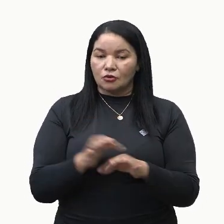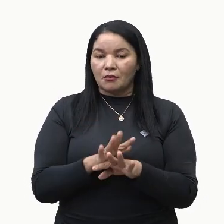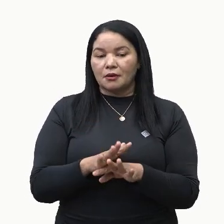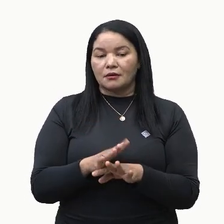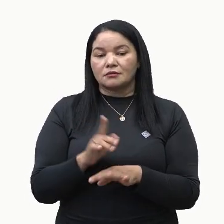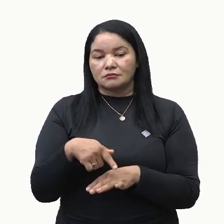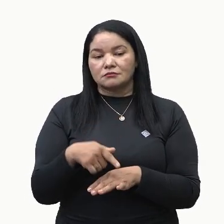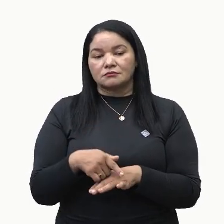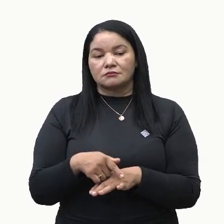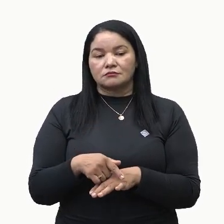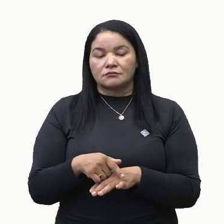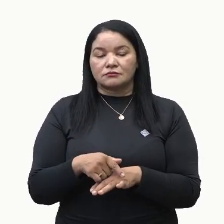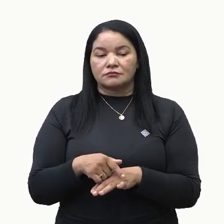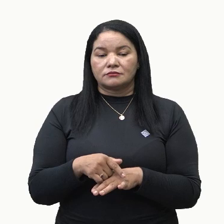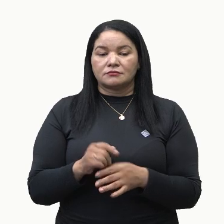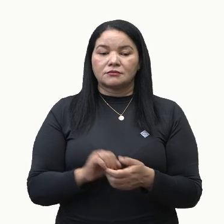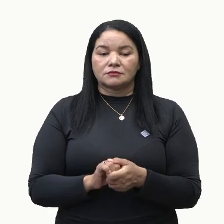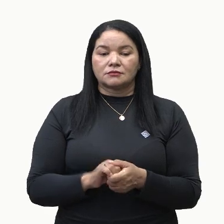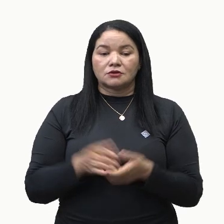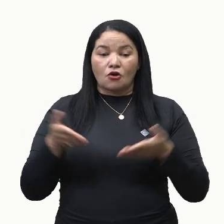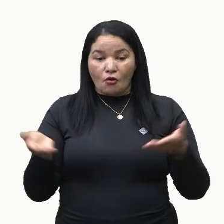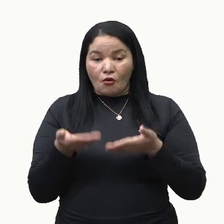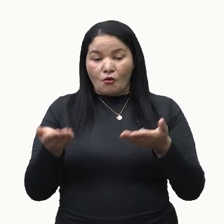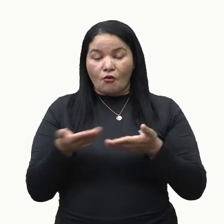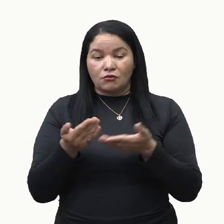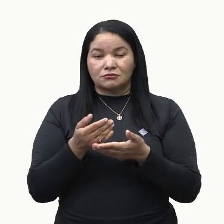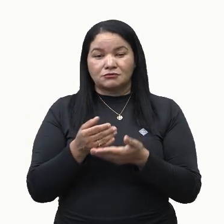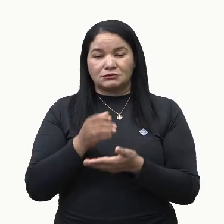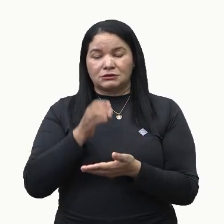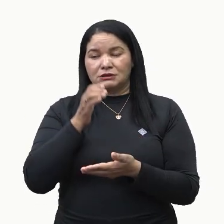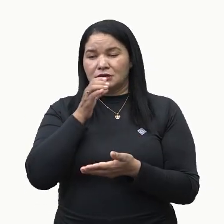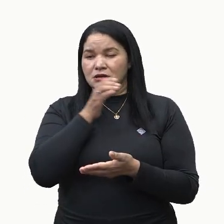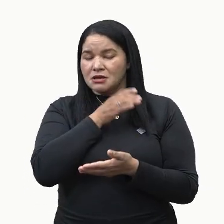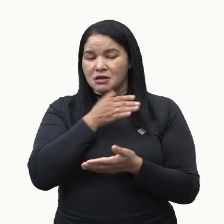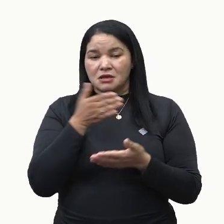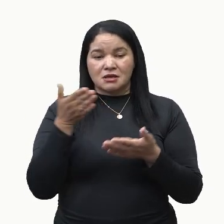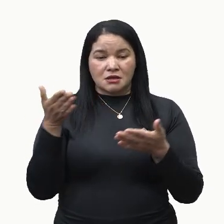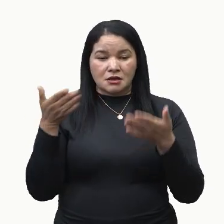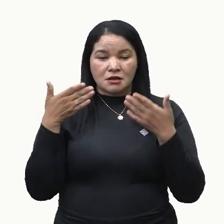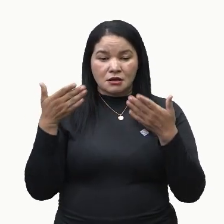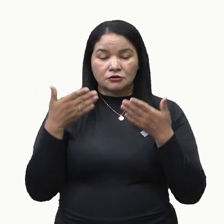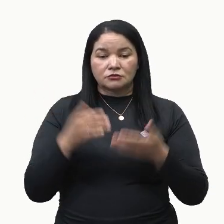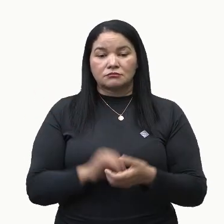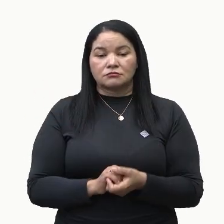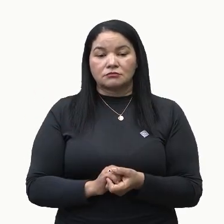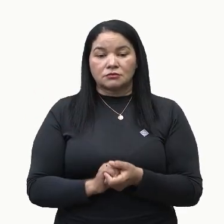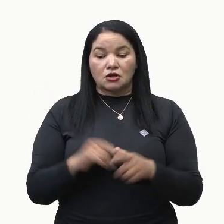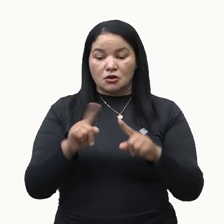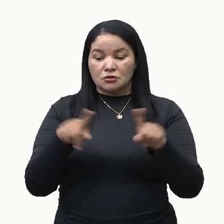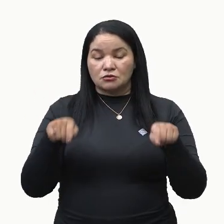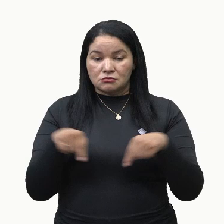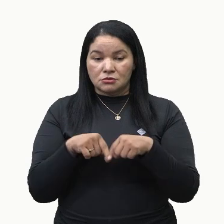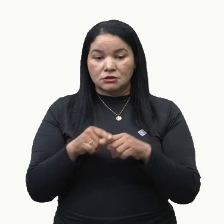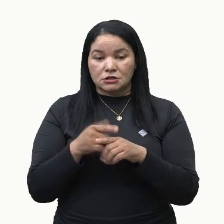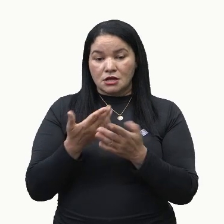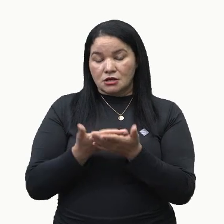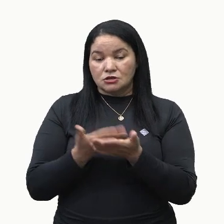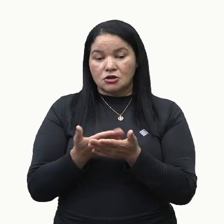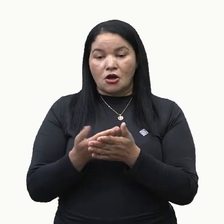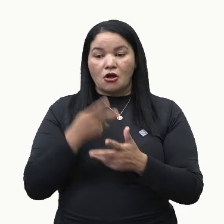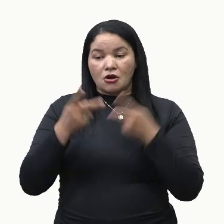acordamos. Se eu falar assim, hoje está quente, eu chego na sala de aula e falo assim, hoje está